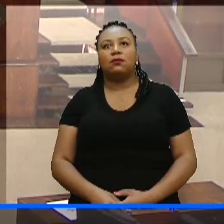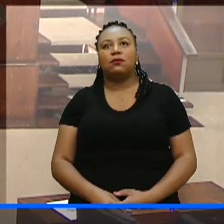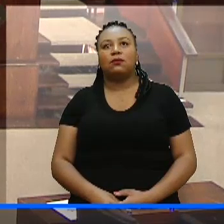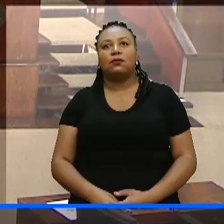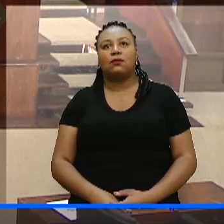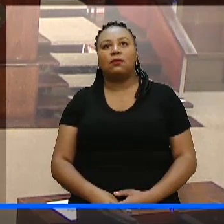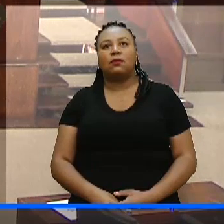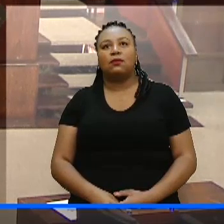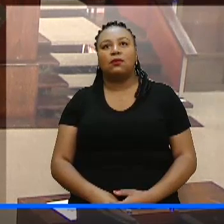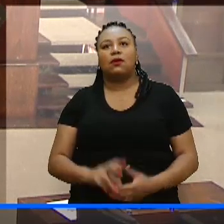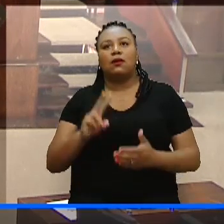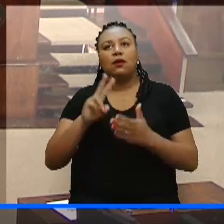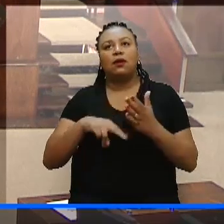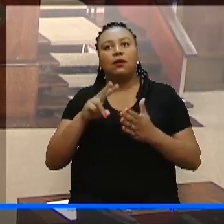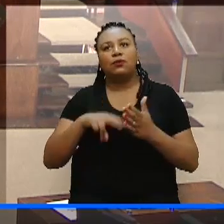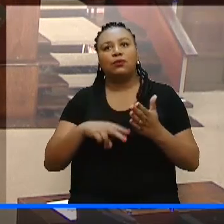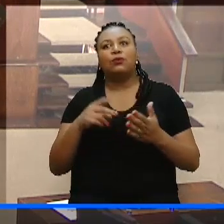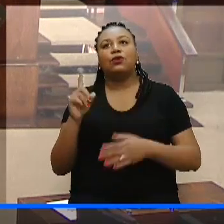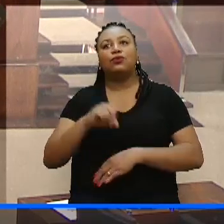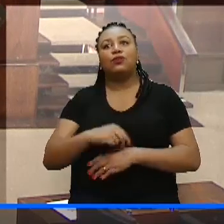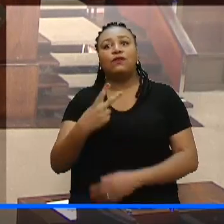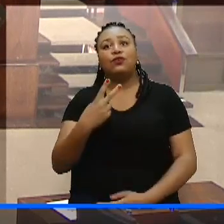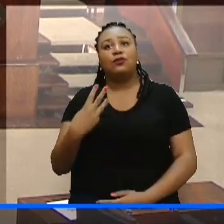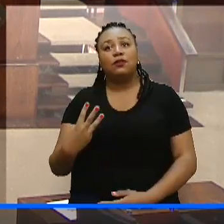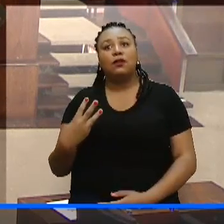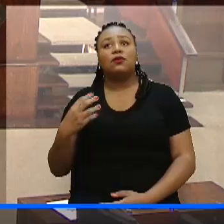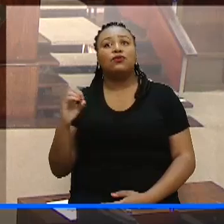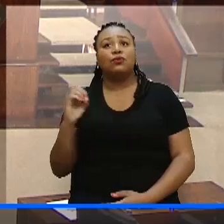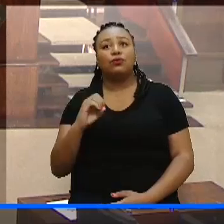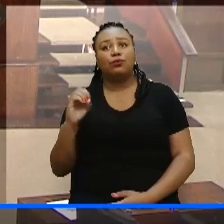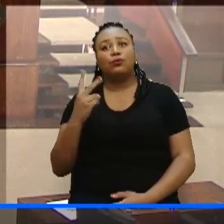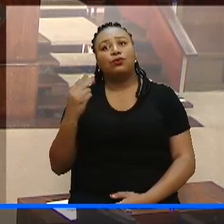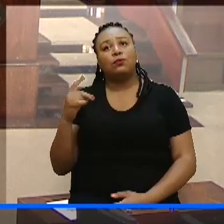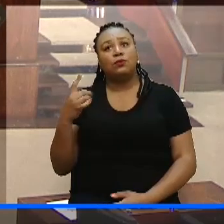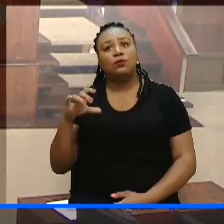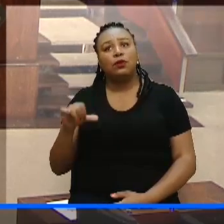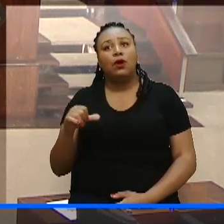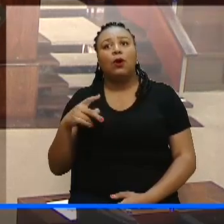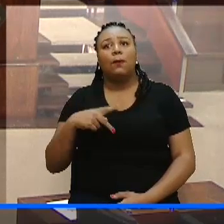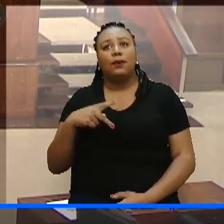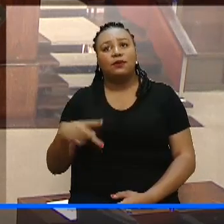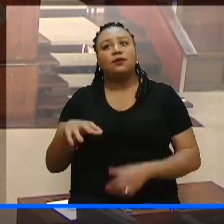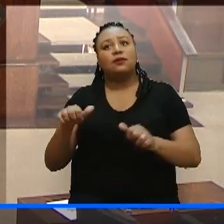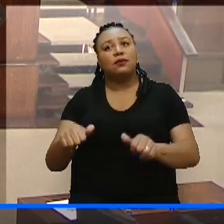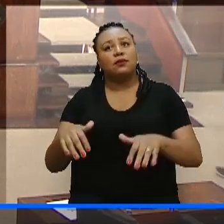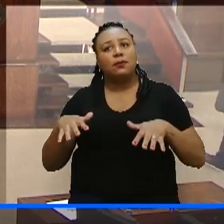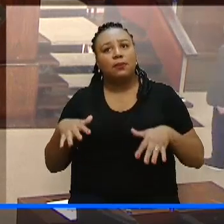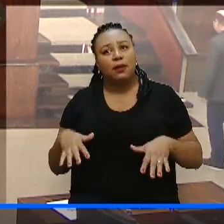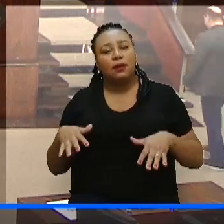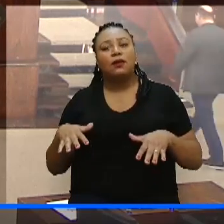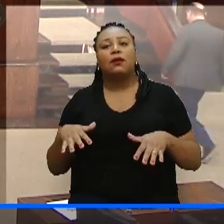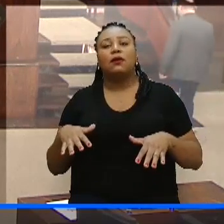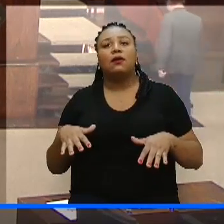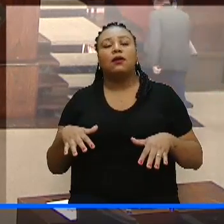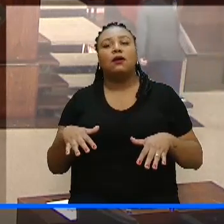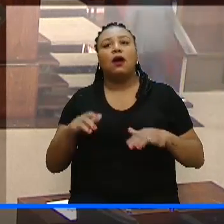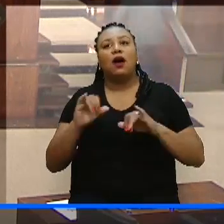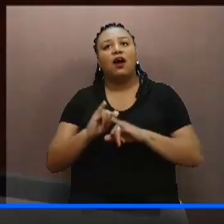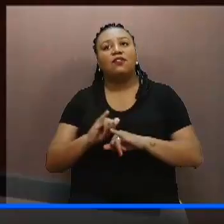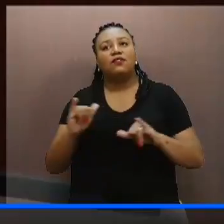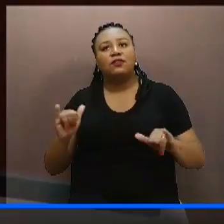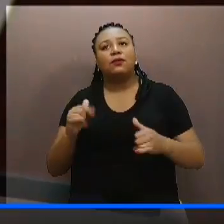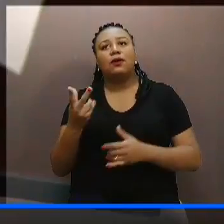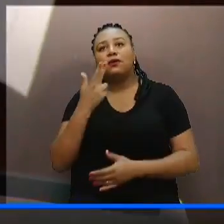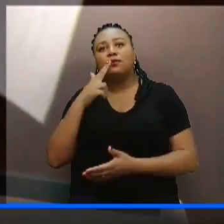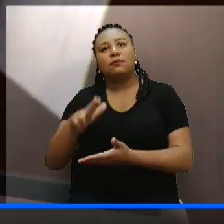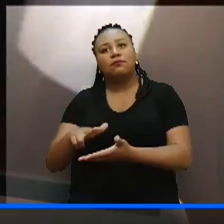leitura do expediente de 23 10 de 2019 o presidente da assembléia legislativa comunicou o recebimento